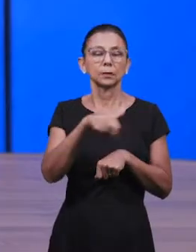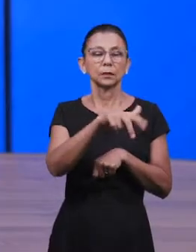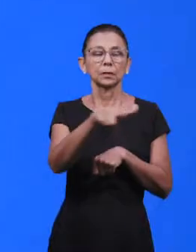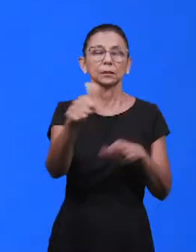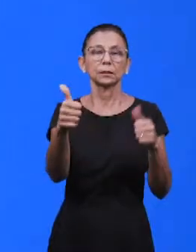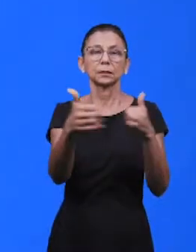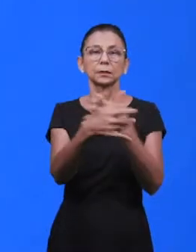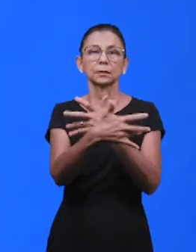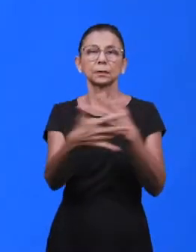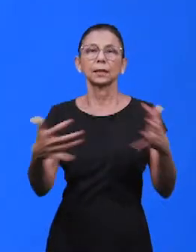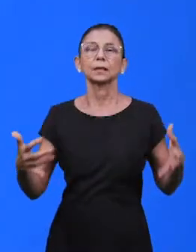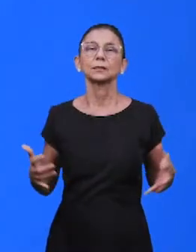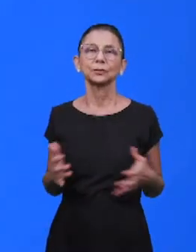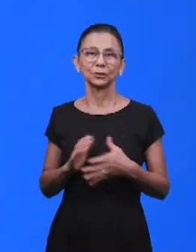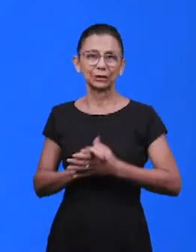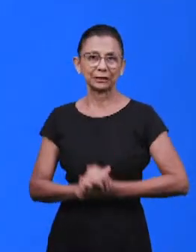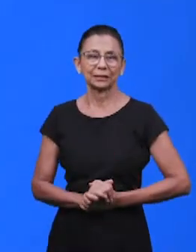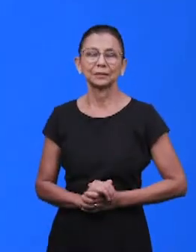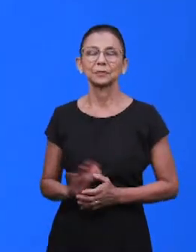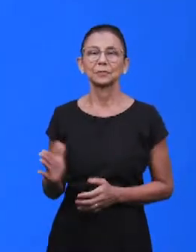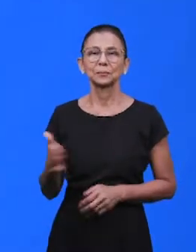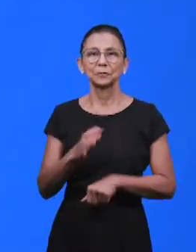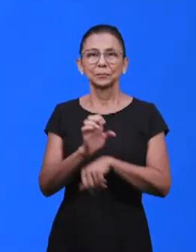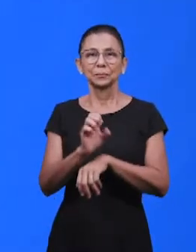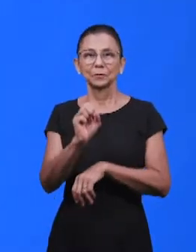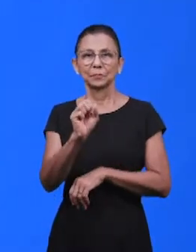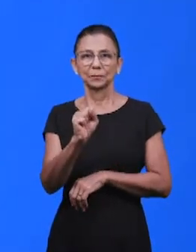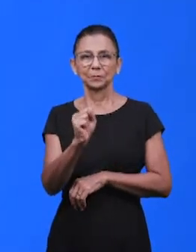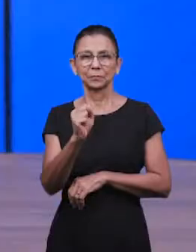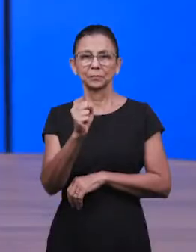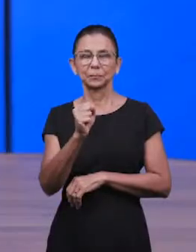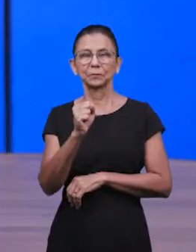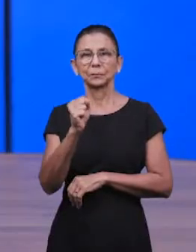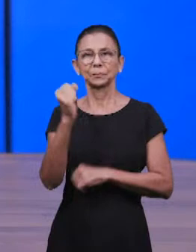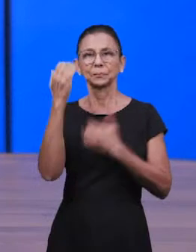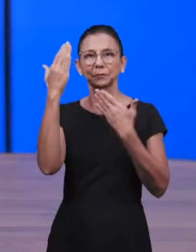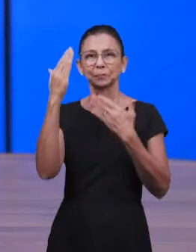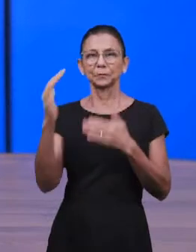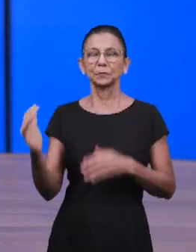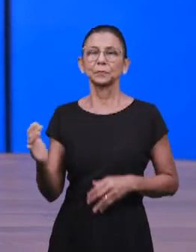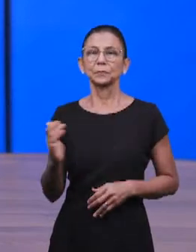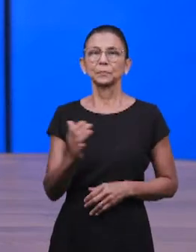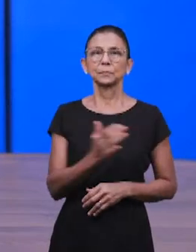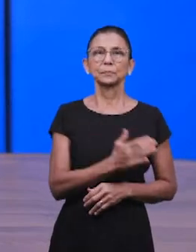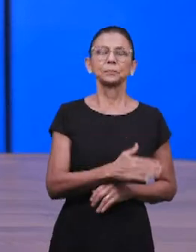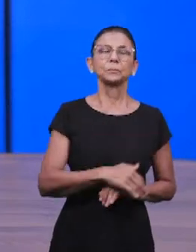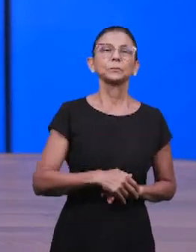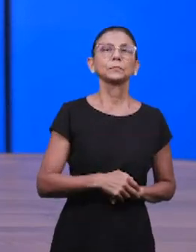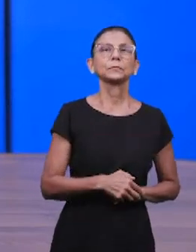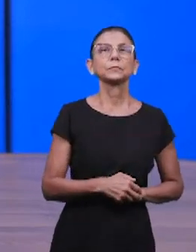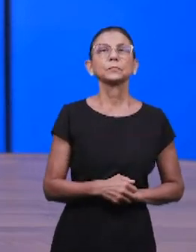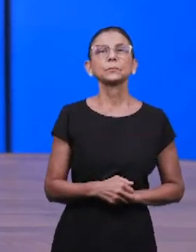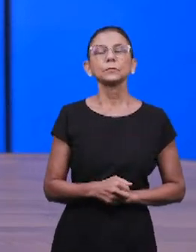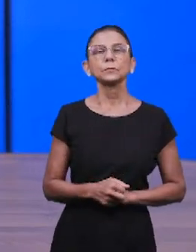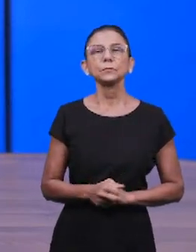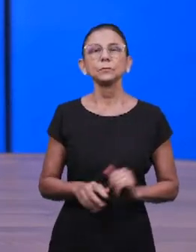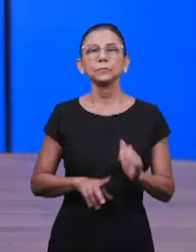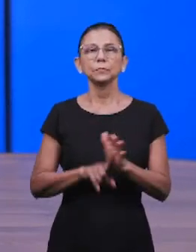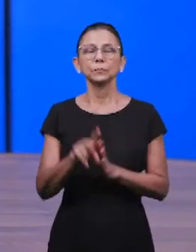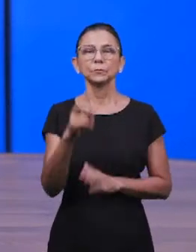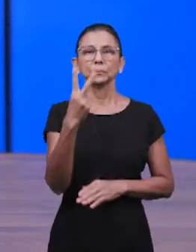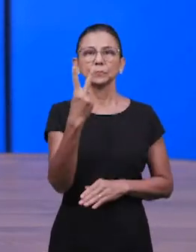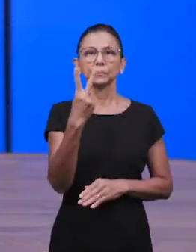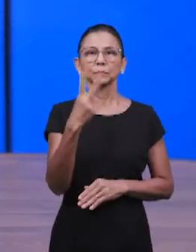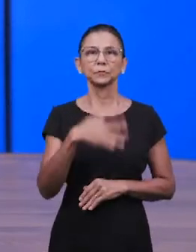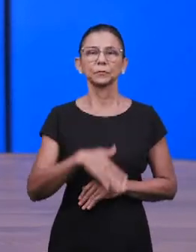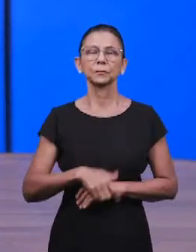Itaporanga da Ajuda, lá no estado de Sergipe. Muito obrigado, glória a Jesus. Então, irmãos, vamos então para a nossa segunda pergunta. E a nossa